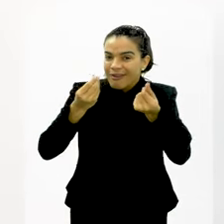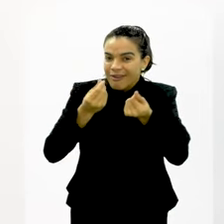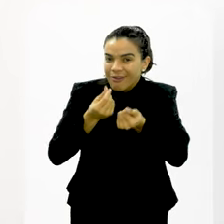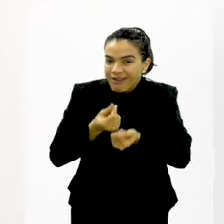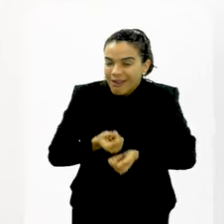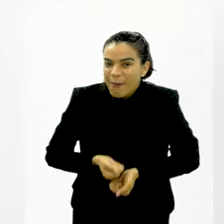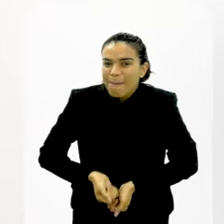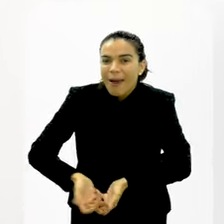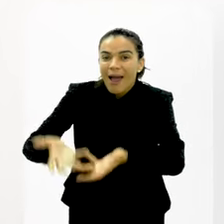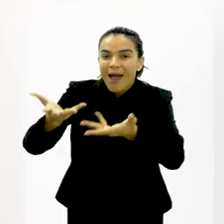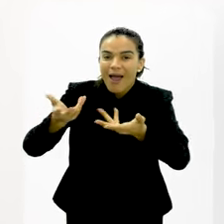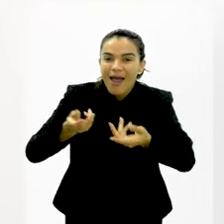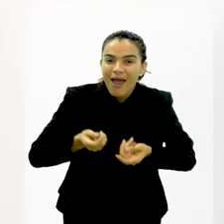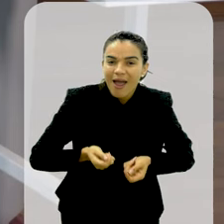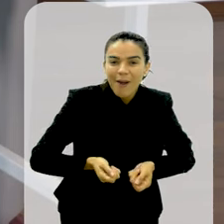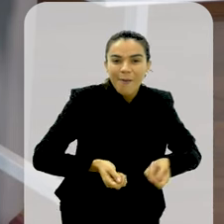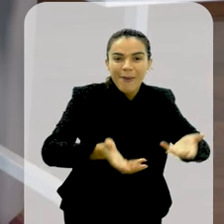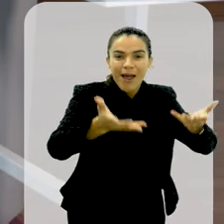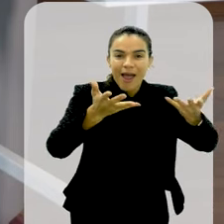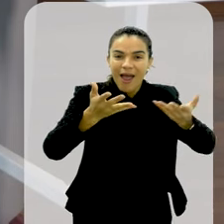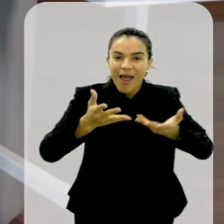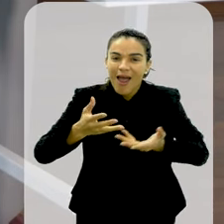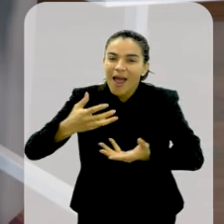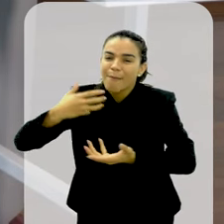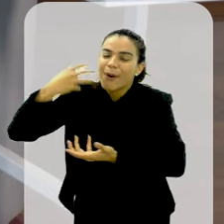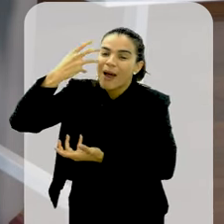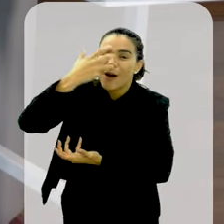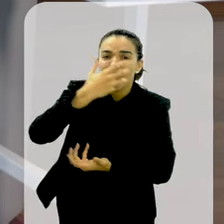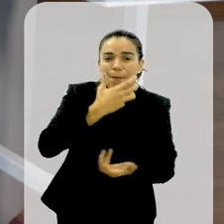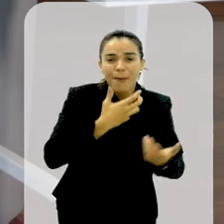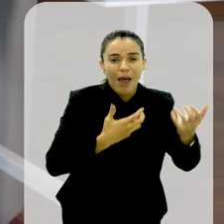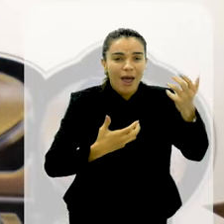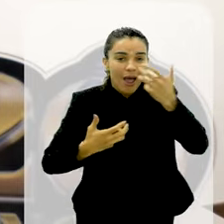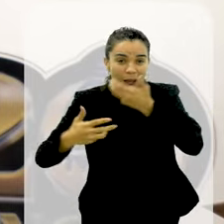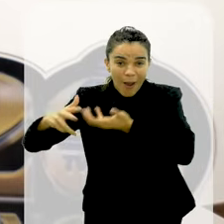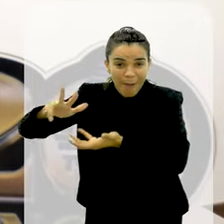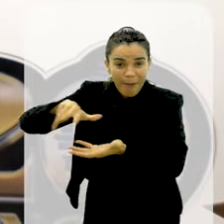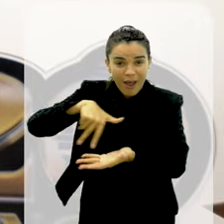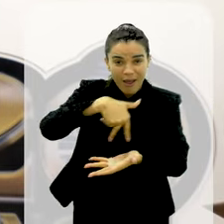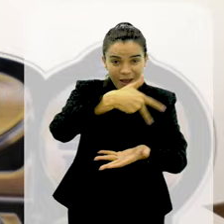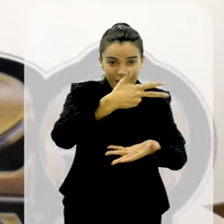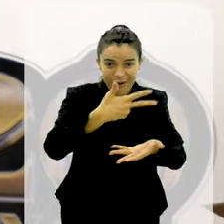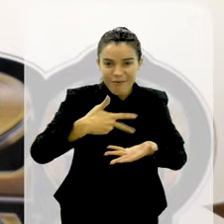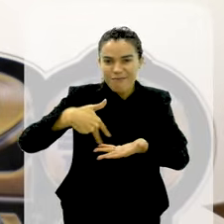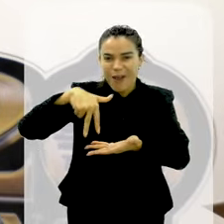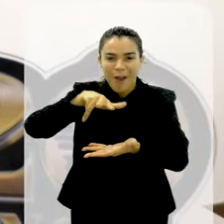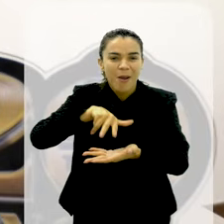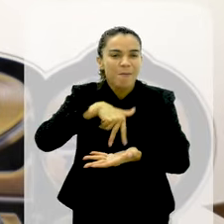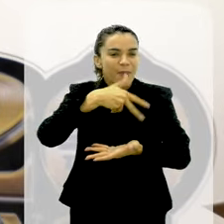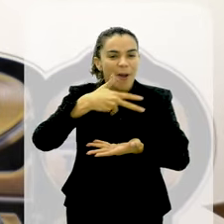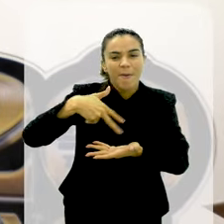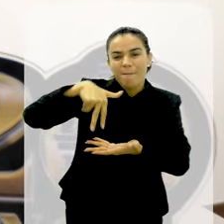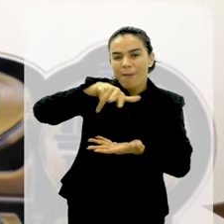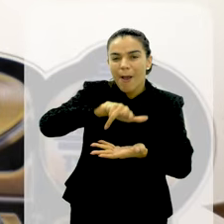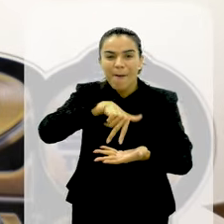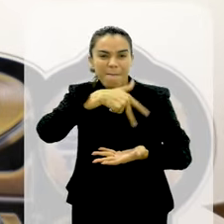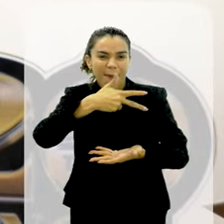Você entrega isso ao público através do canto, da dança,